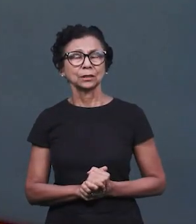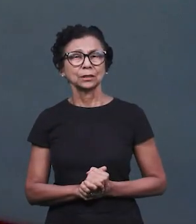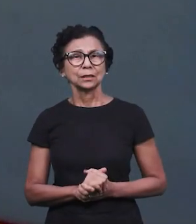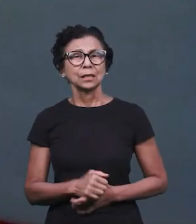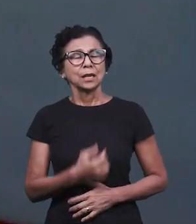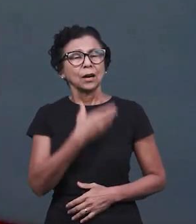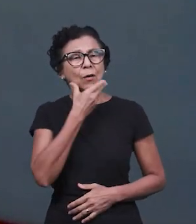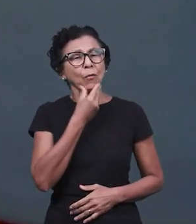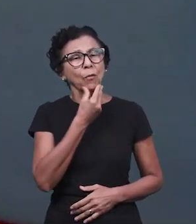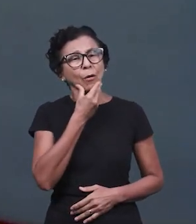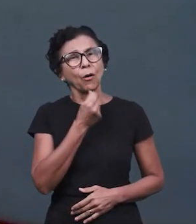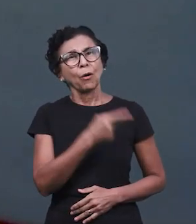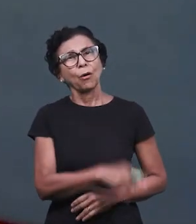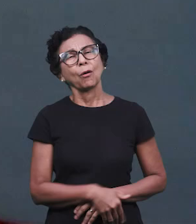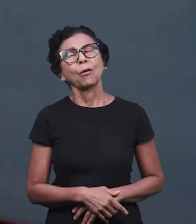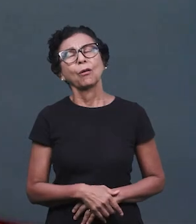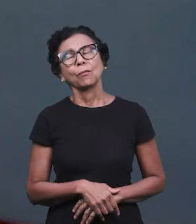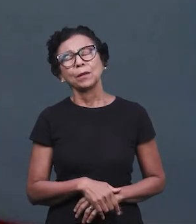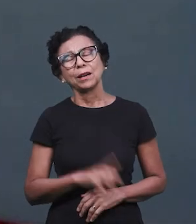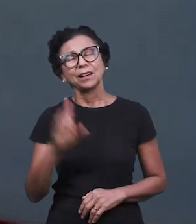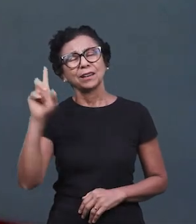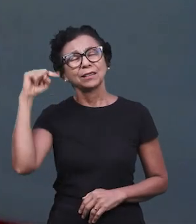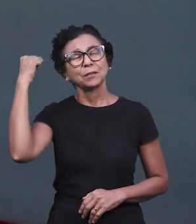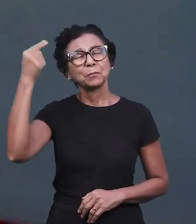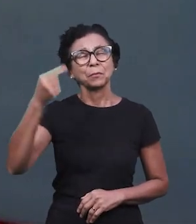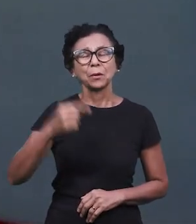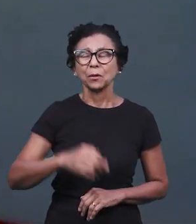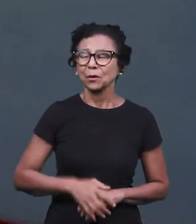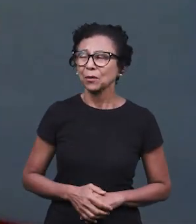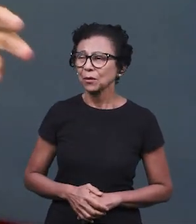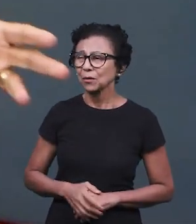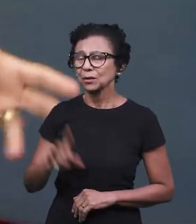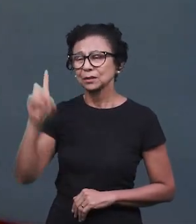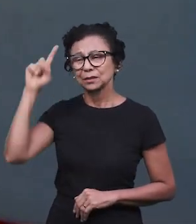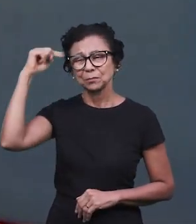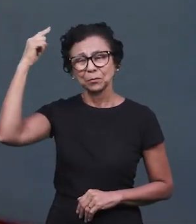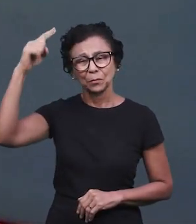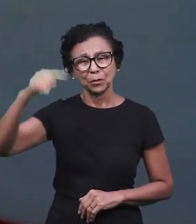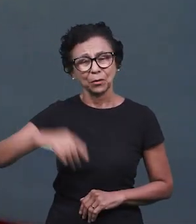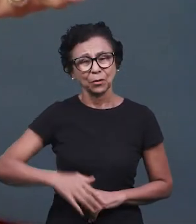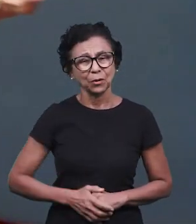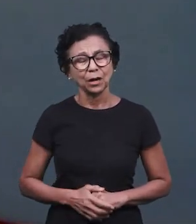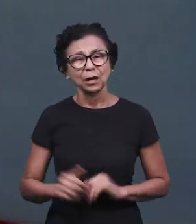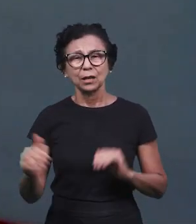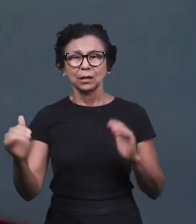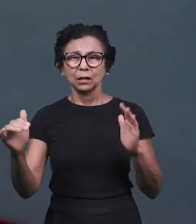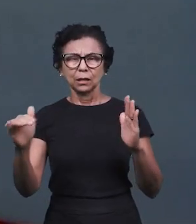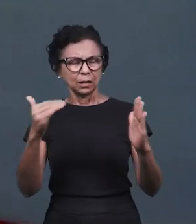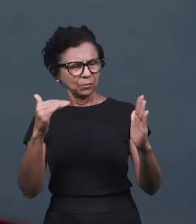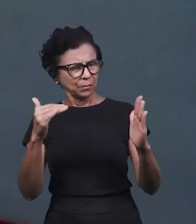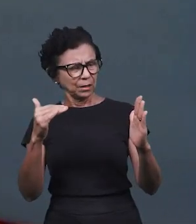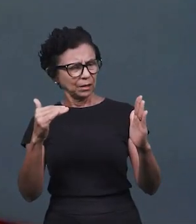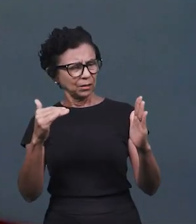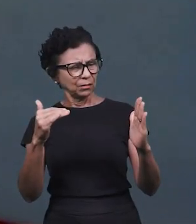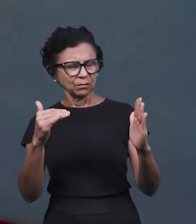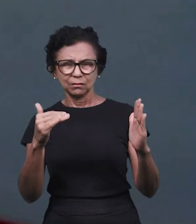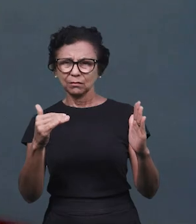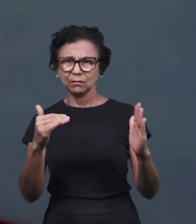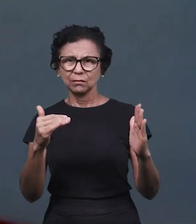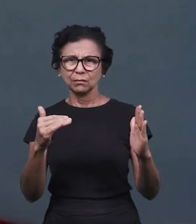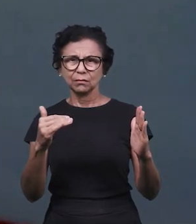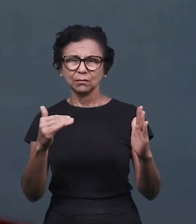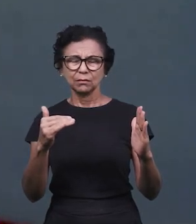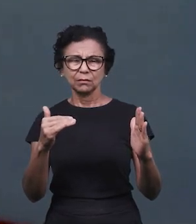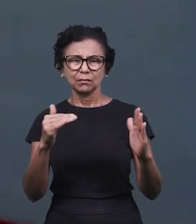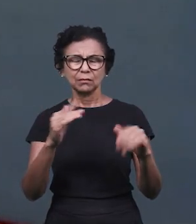procrastinação. Então eles procrastinam, deixam tudo para a última hora. Se tem um e-mail para responder, não consegue responder o e-mail profissional a